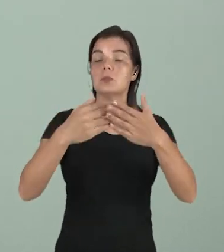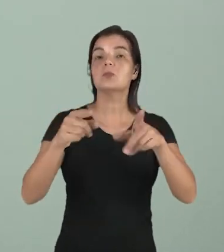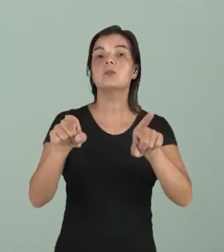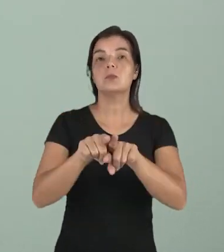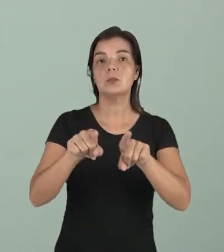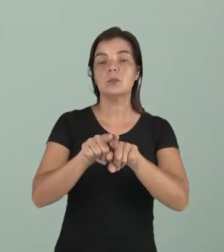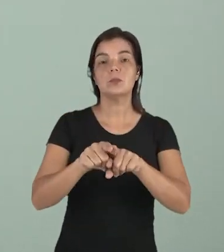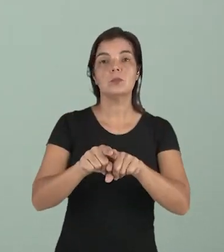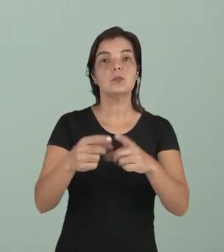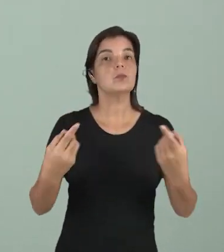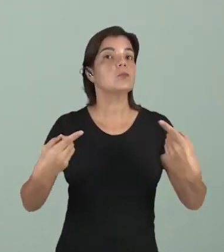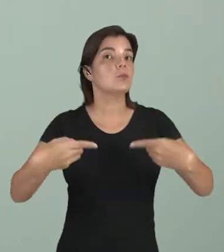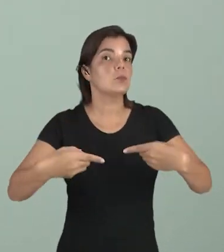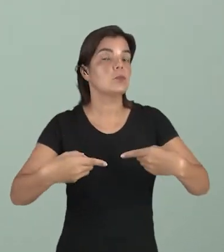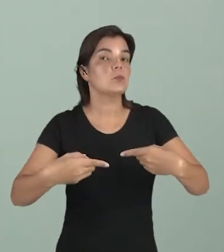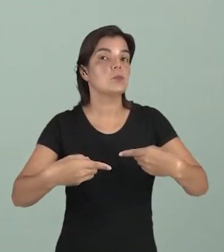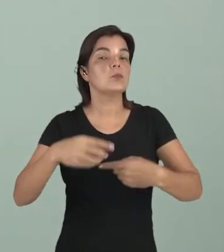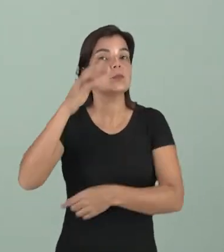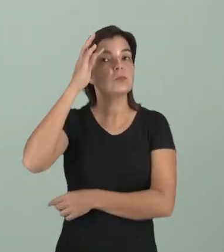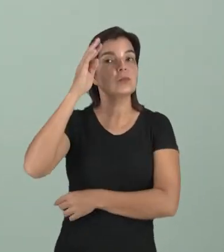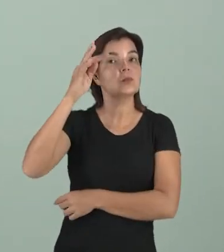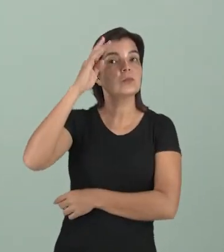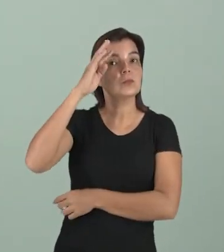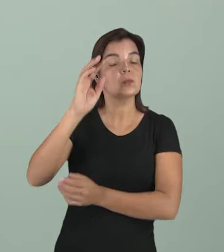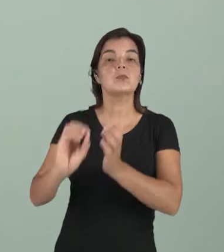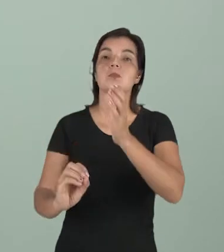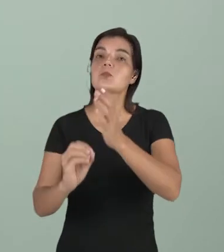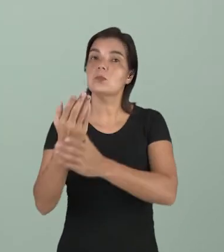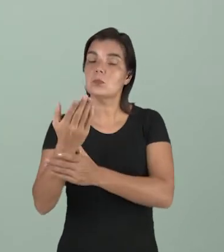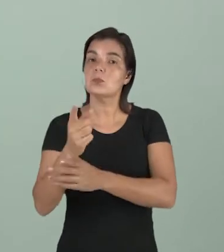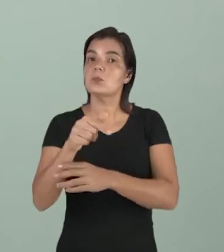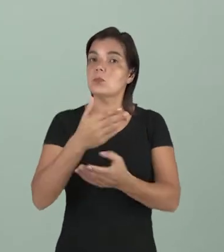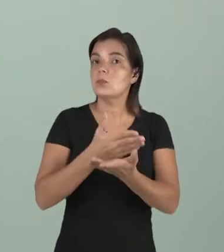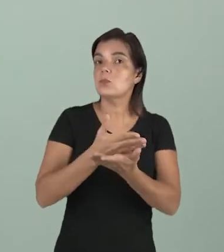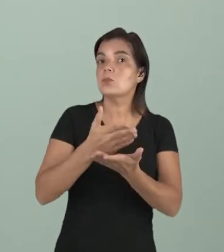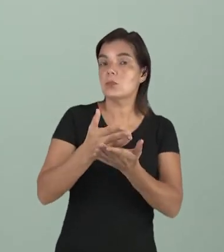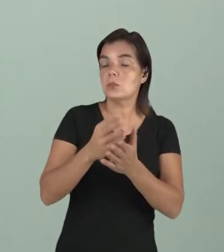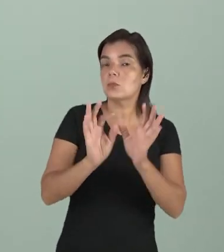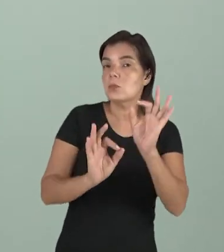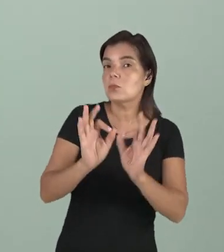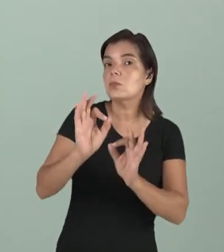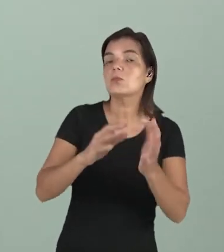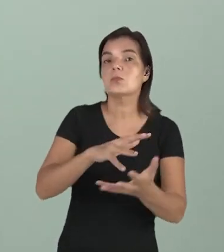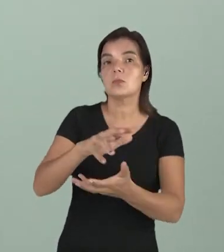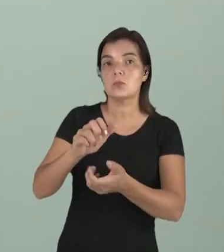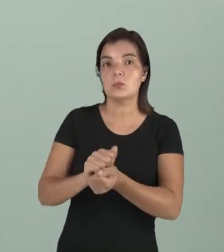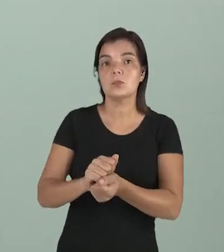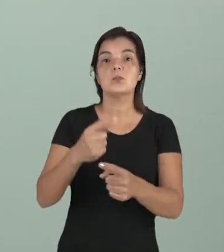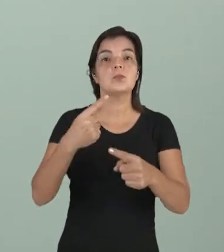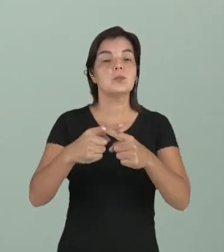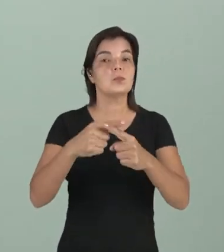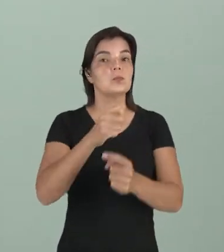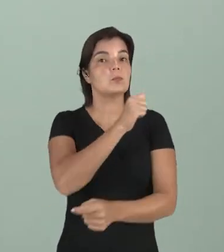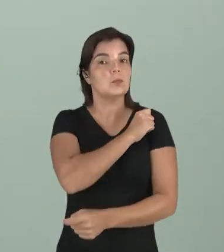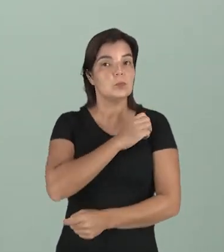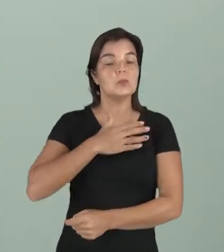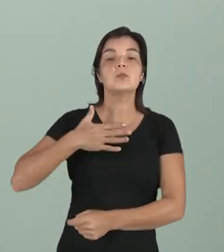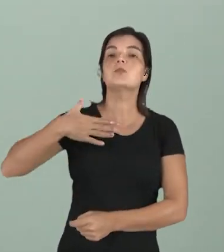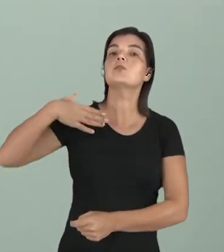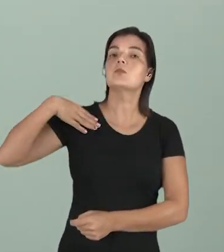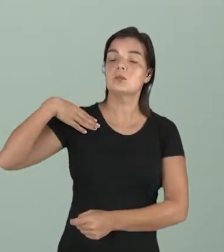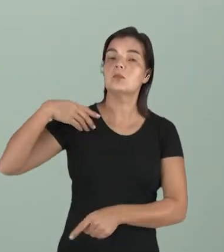teórico divergente de uma teoria criacionista. Então, há um princípio de criação, porque Aristóteles ele é